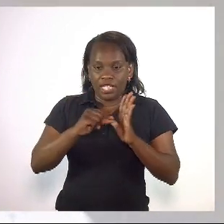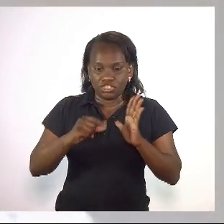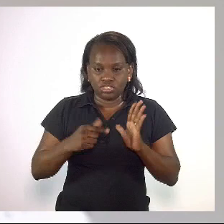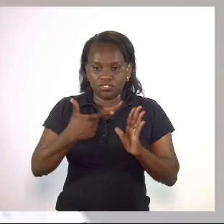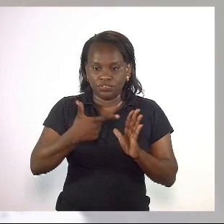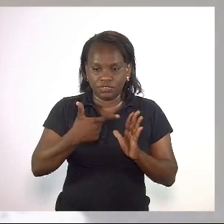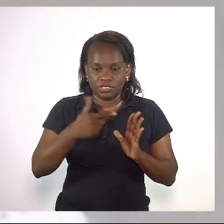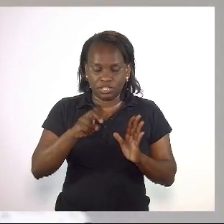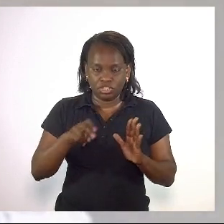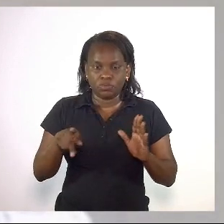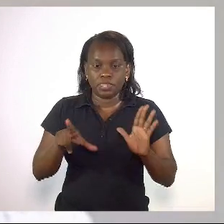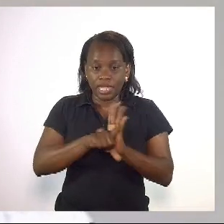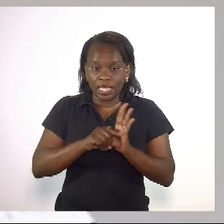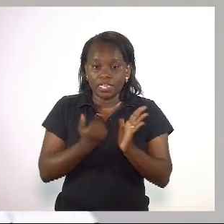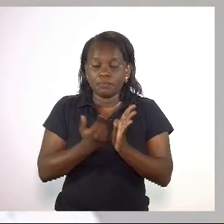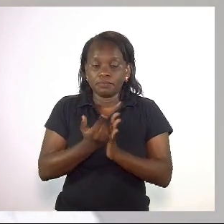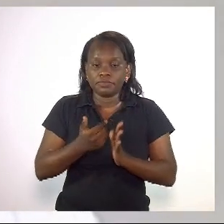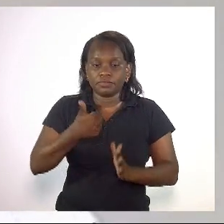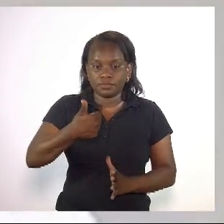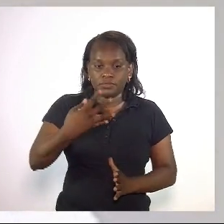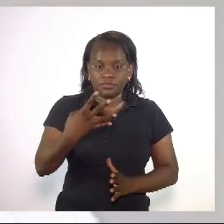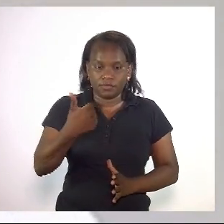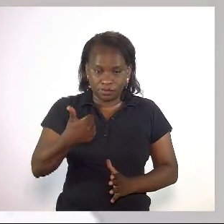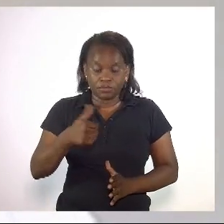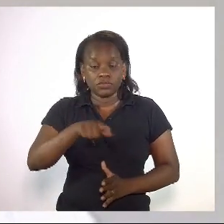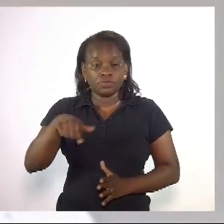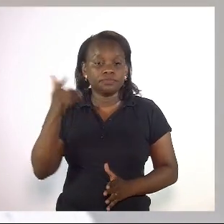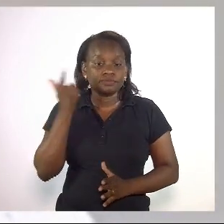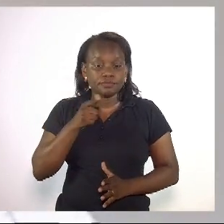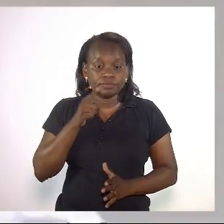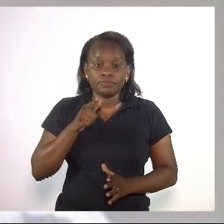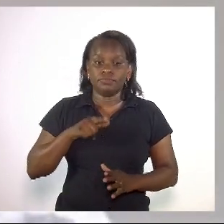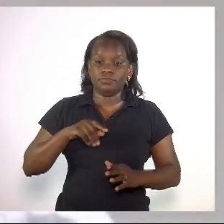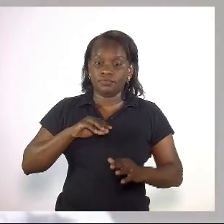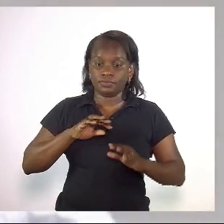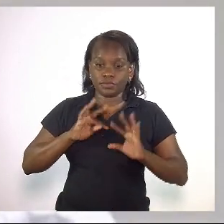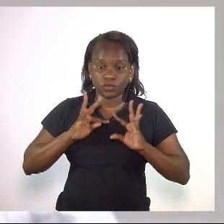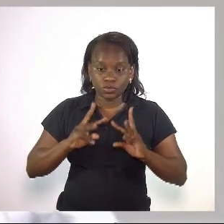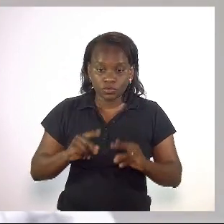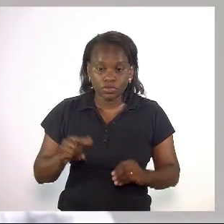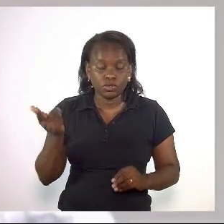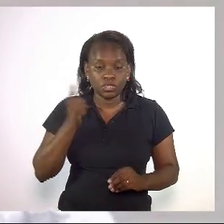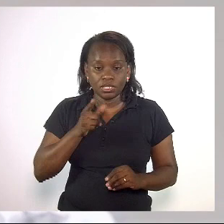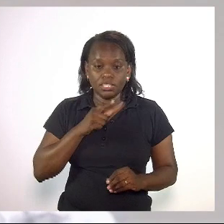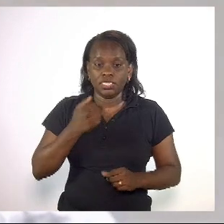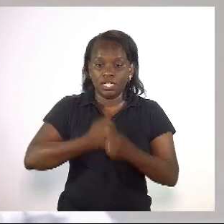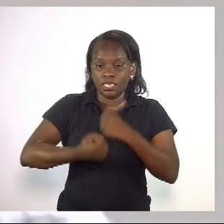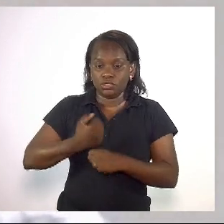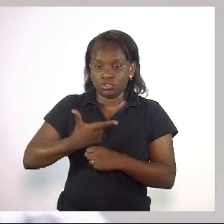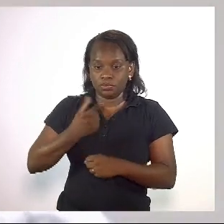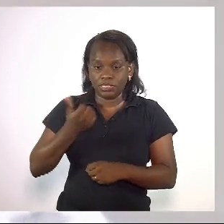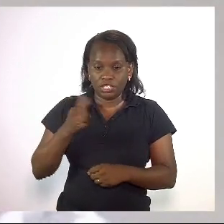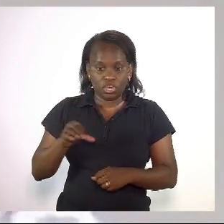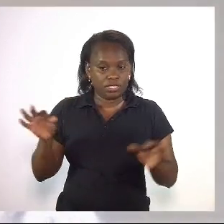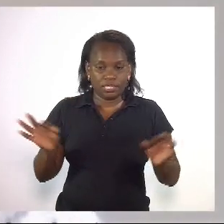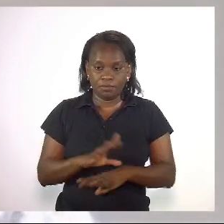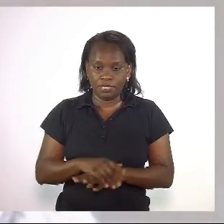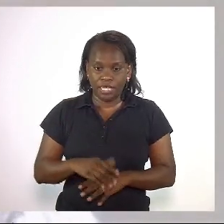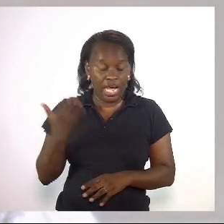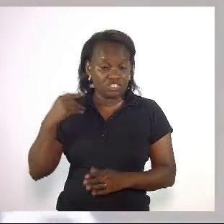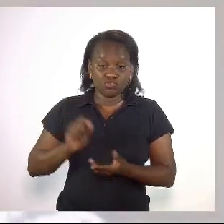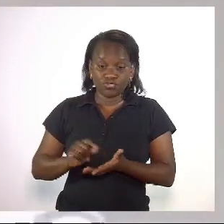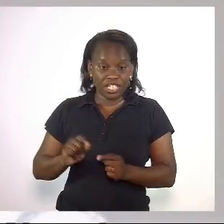Lei Complementar 141, consigamos executar plenamente o índice de 2019, ou seja, aquilo que não foi